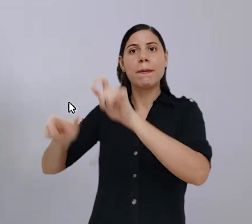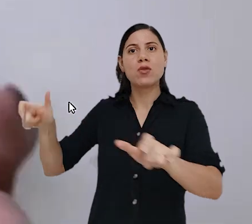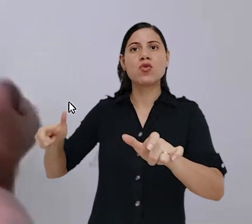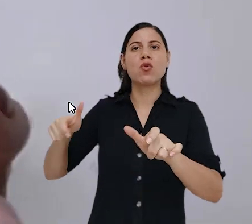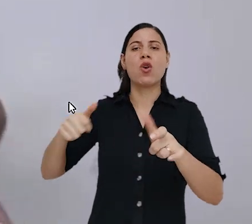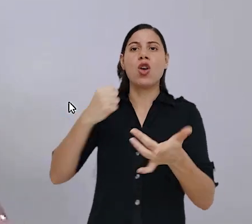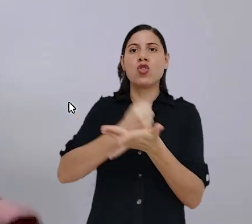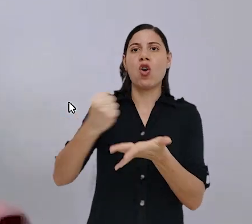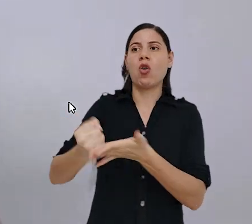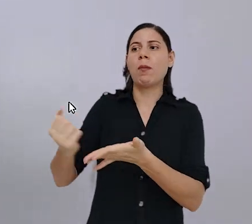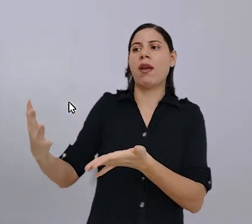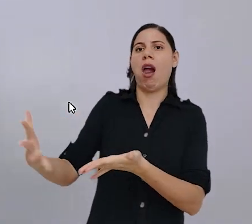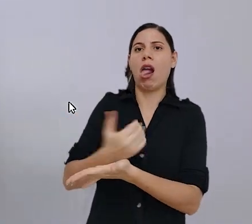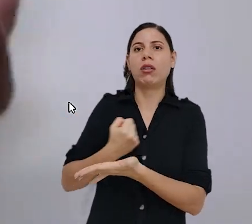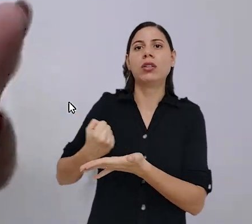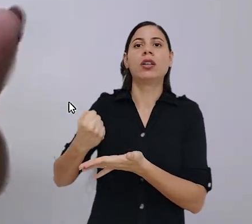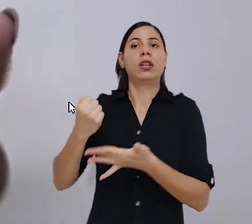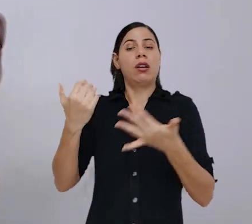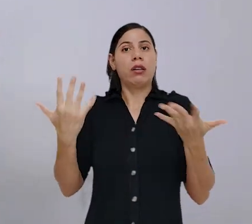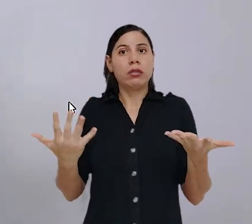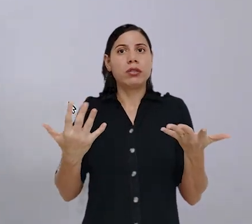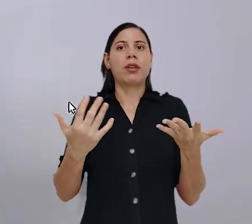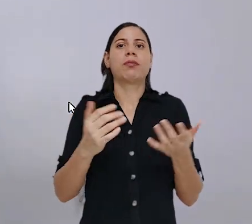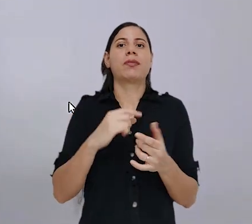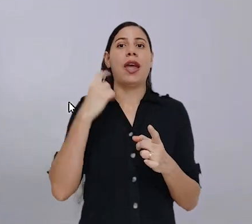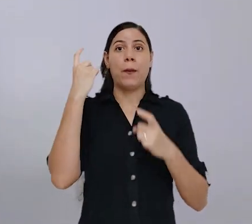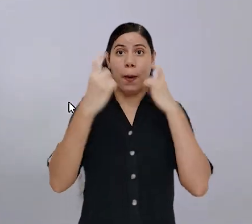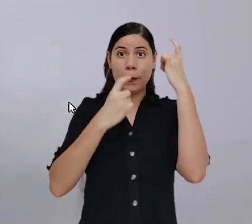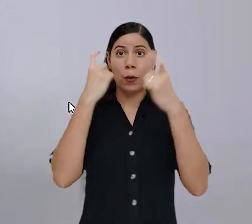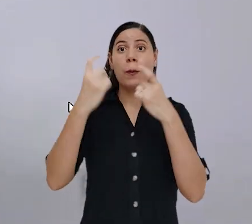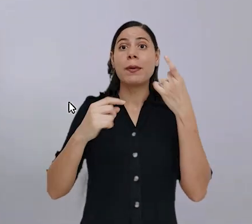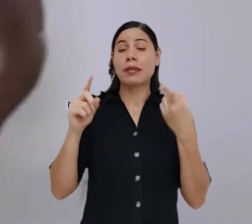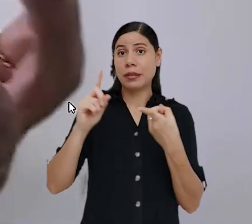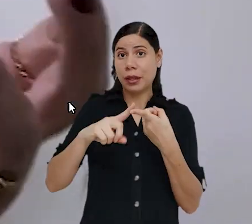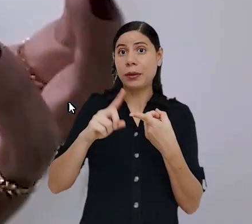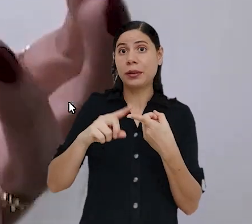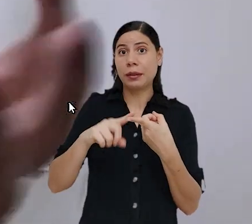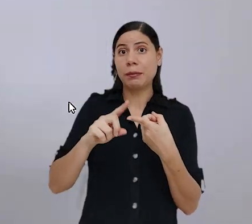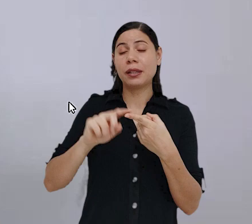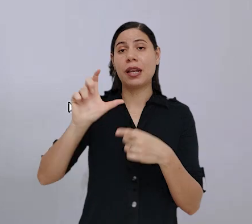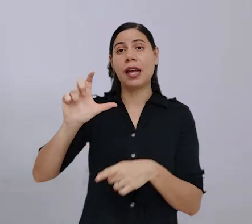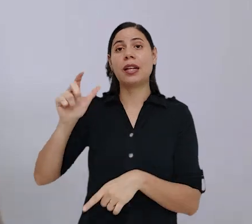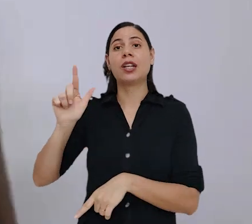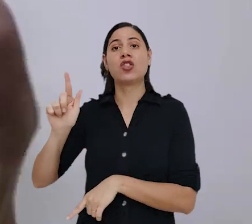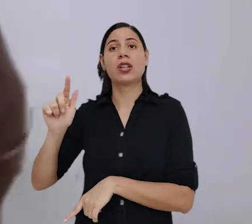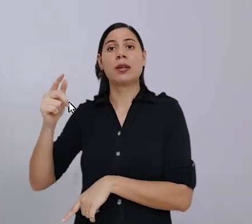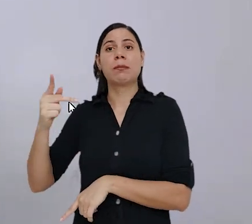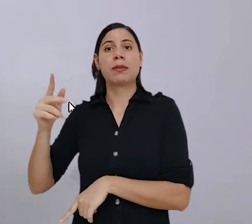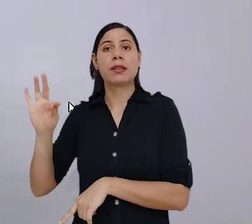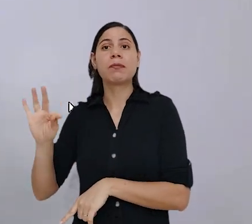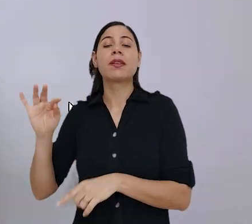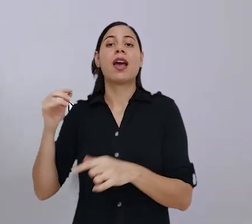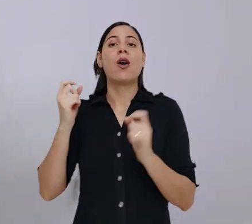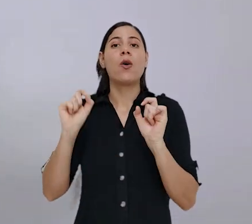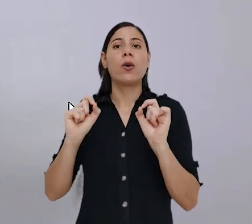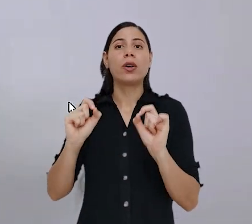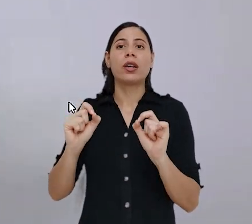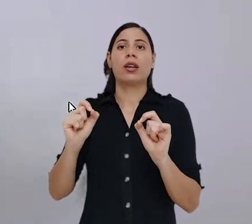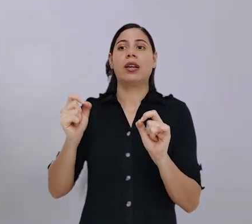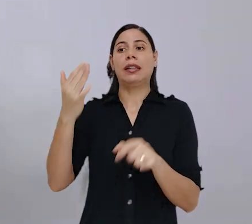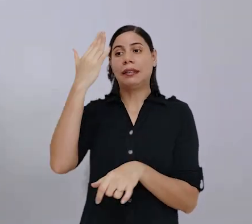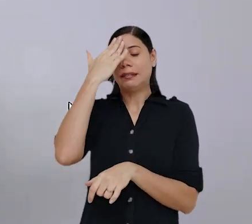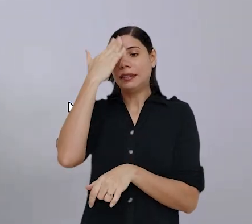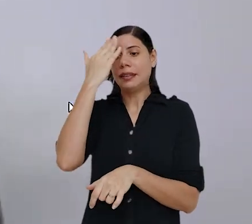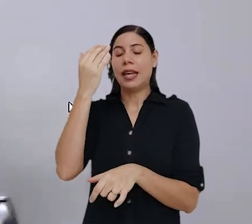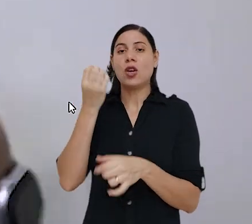documentação, nossos dados sensíveis, que é até uma da preocupação da LGPD, a facilidade com que se tem acesso a esses